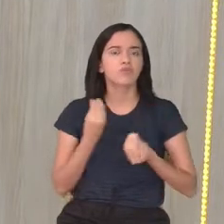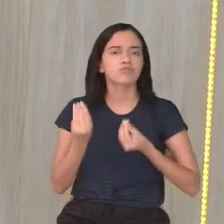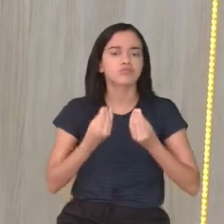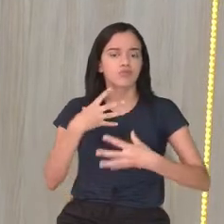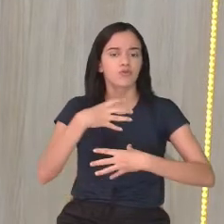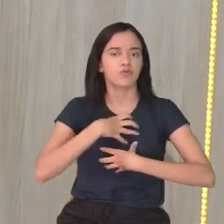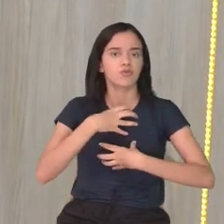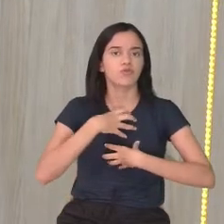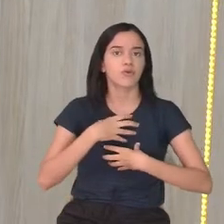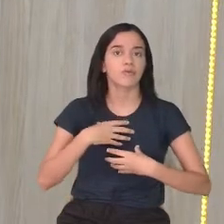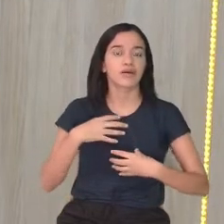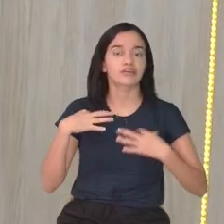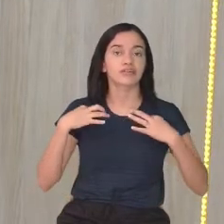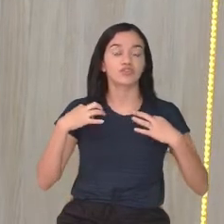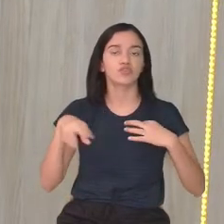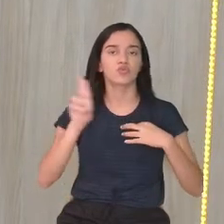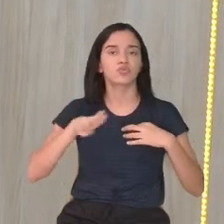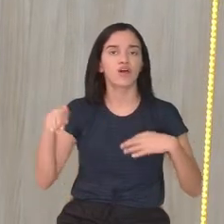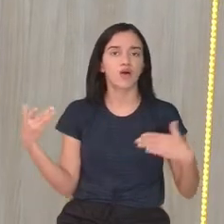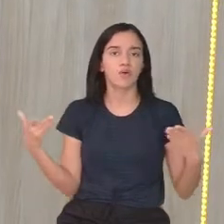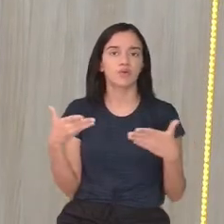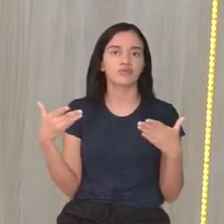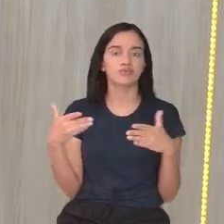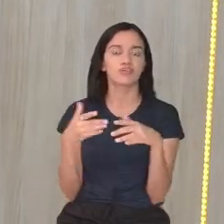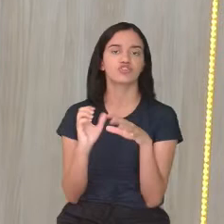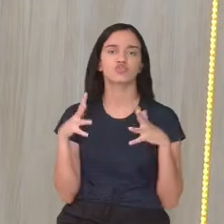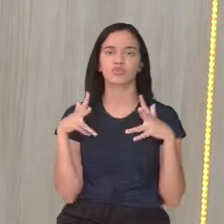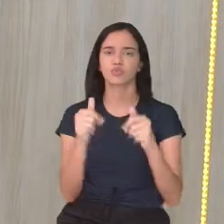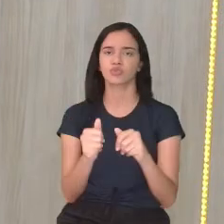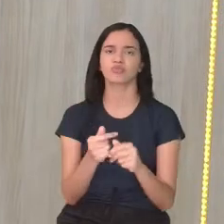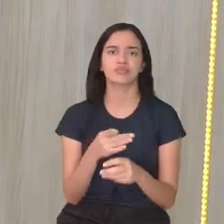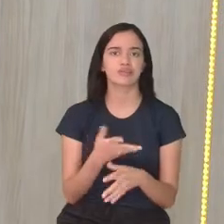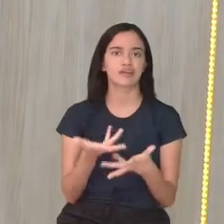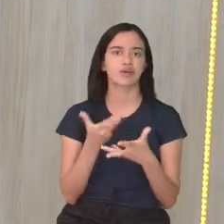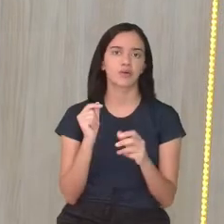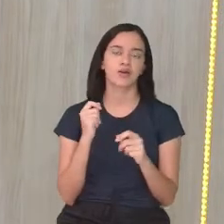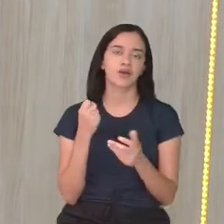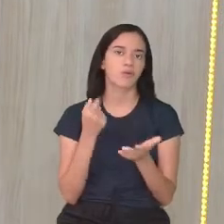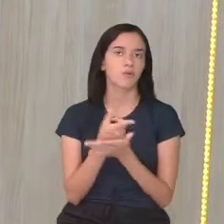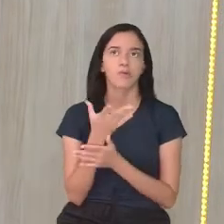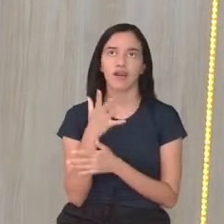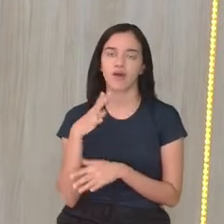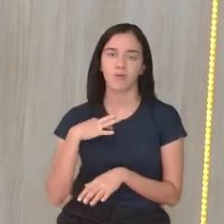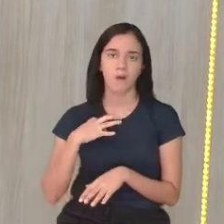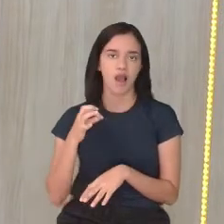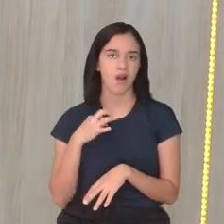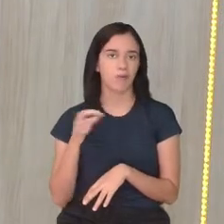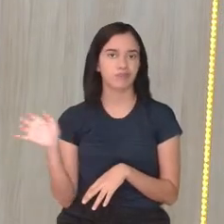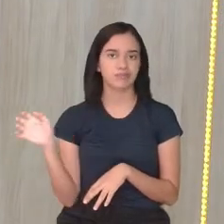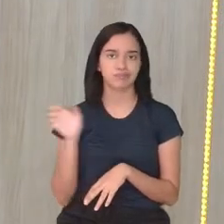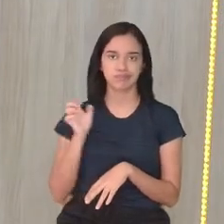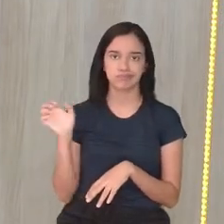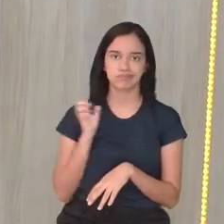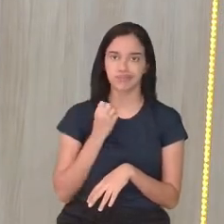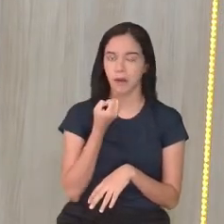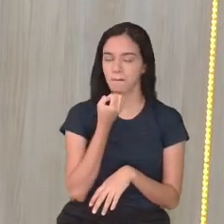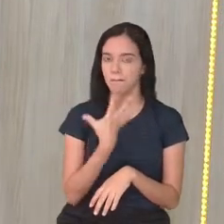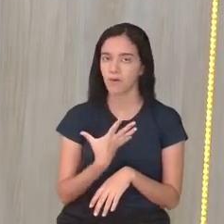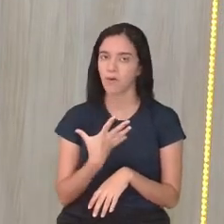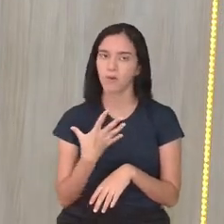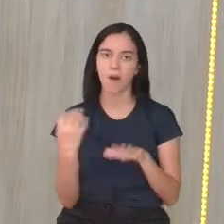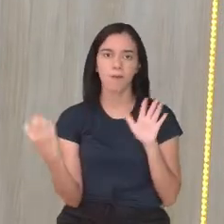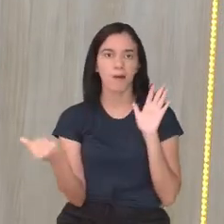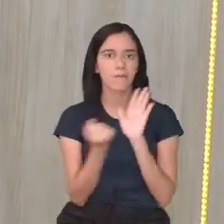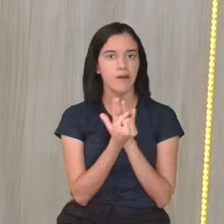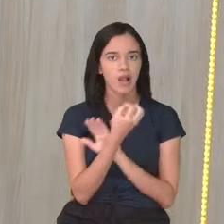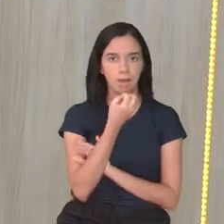se veste hoje, hoje todo mundo quer comprar aí uma roupa chique, né? Uma roupa muito boa, uma marca